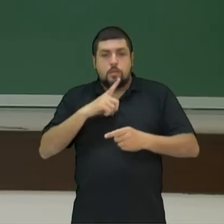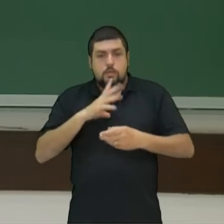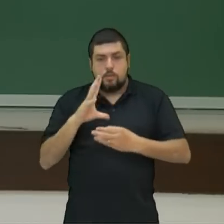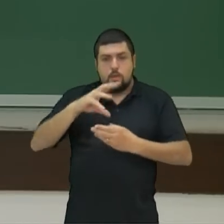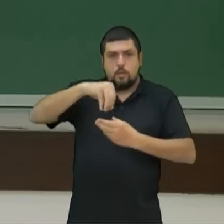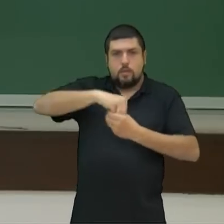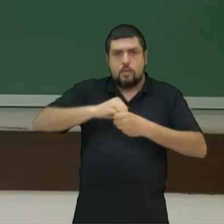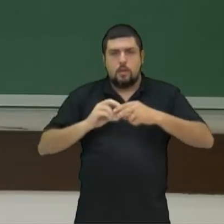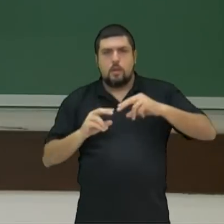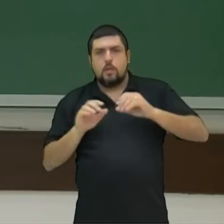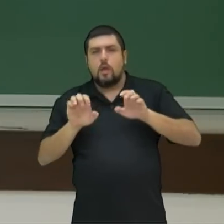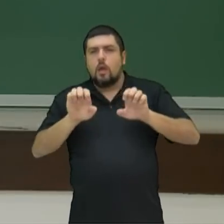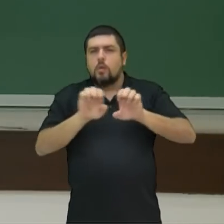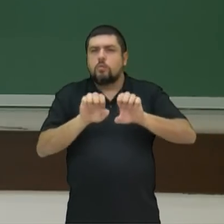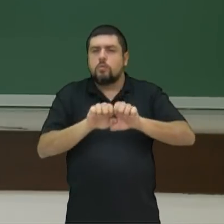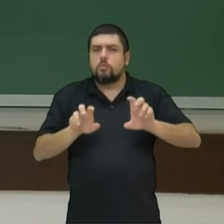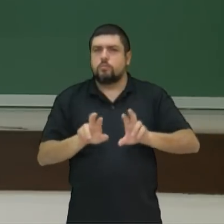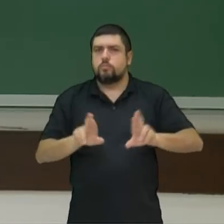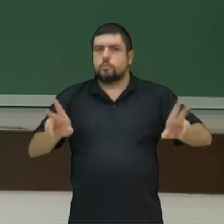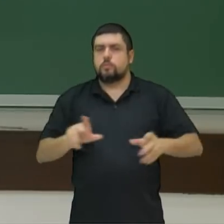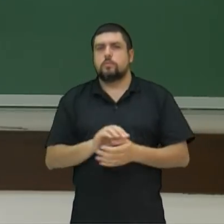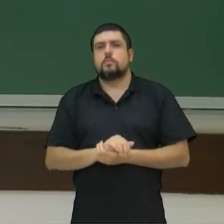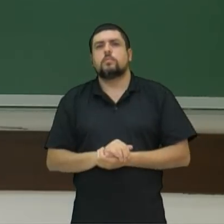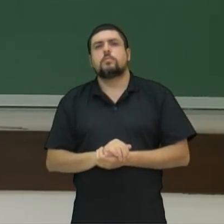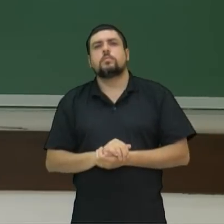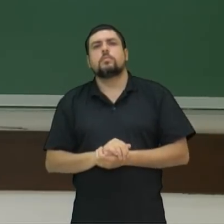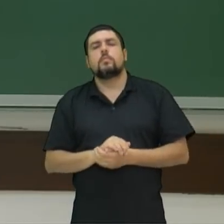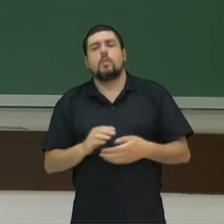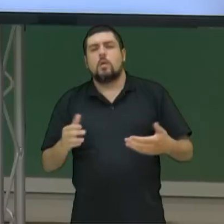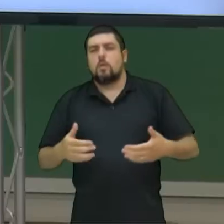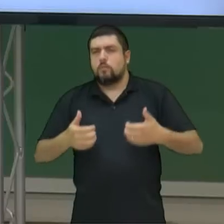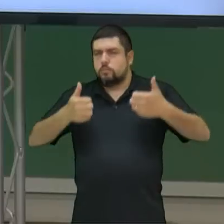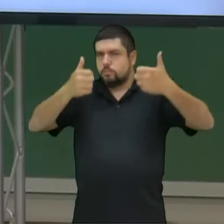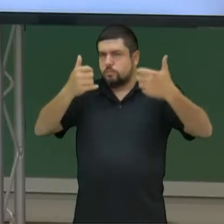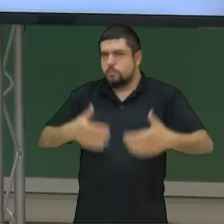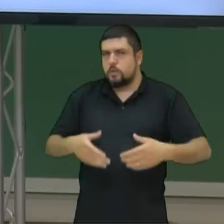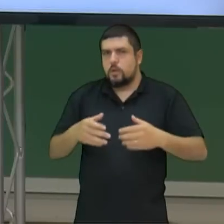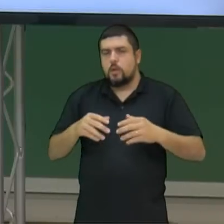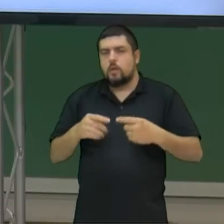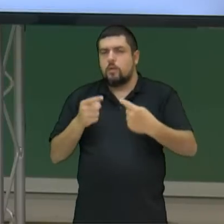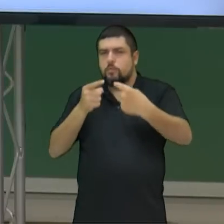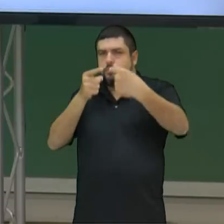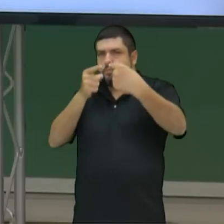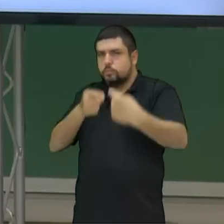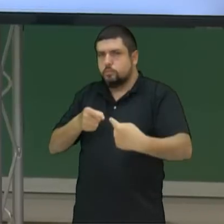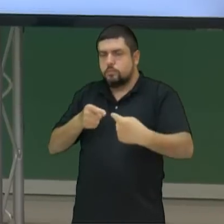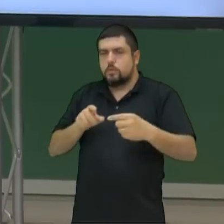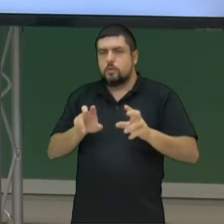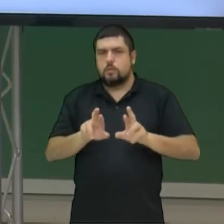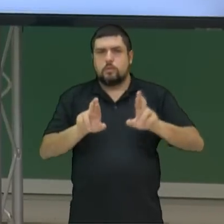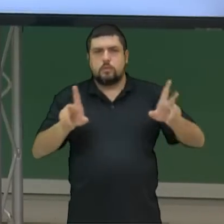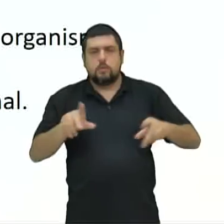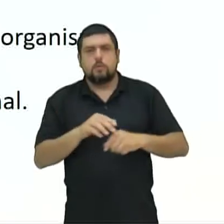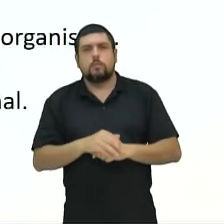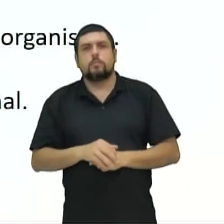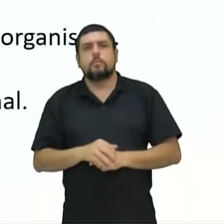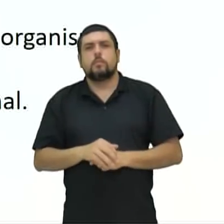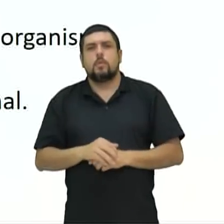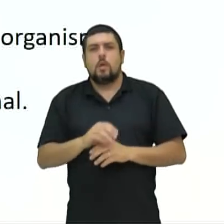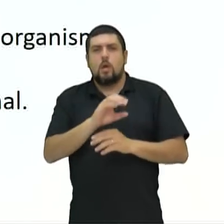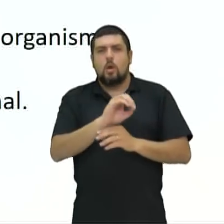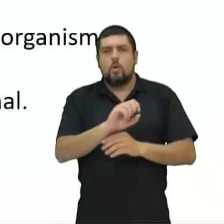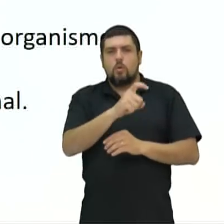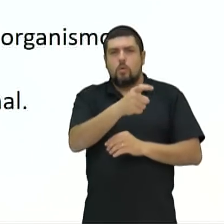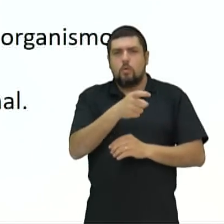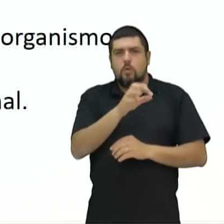que foram utilizadas. Então, sobre isso, vamos começar o nosso quiz, para ver se vocês conseguiram entender a diferença entre as duas. A vacina de Oxford, que é